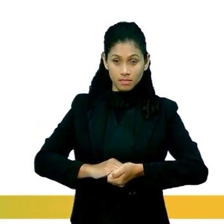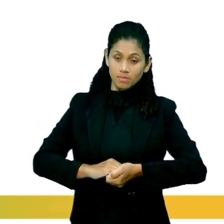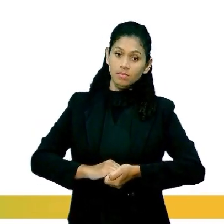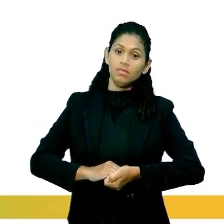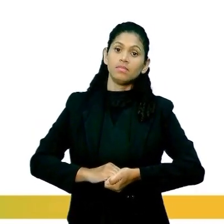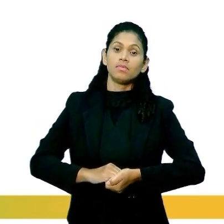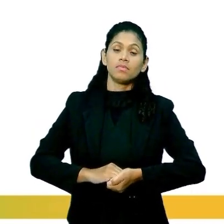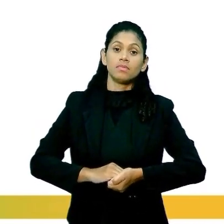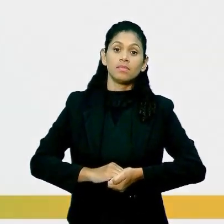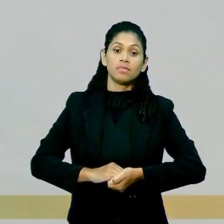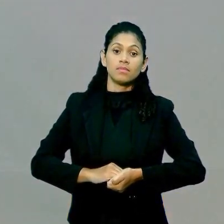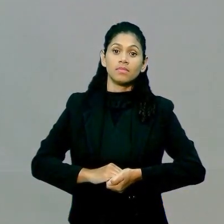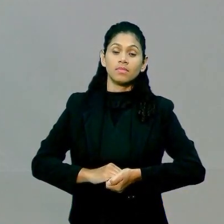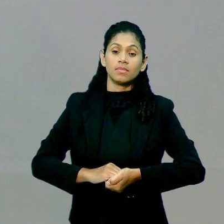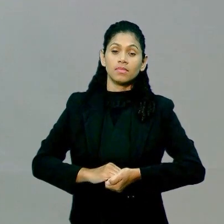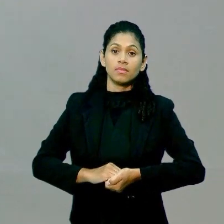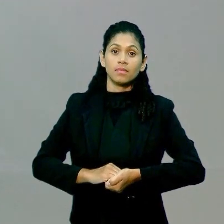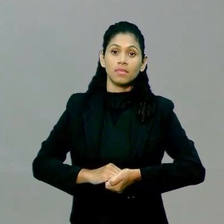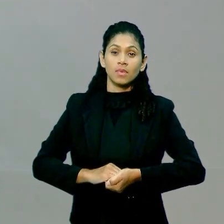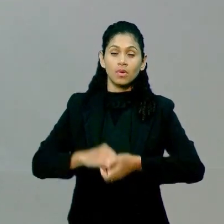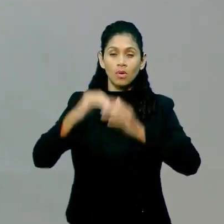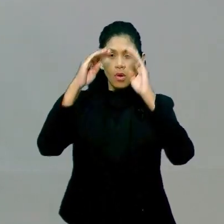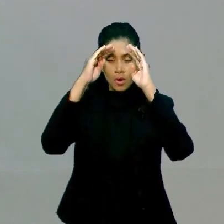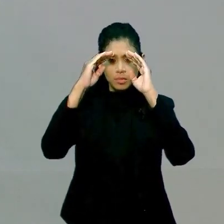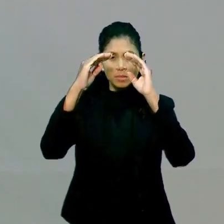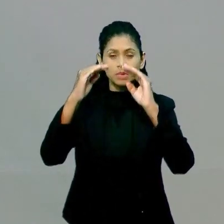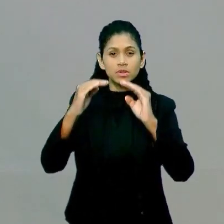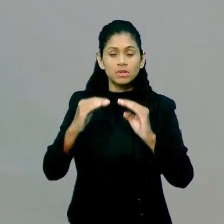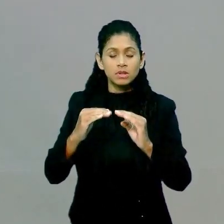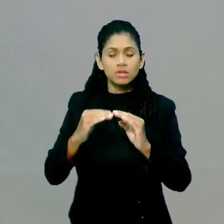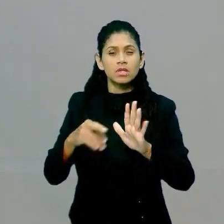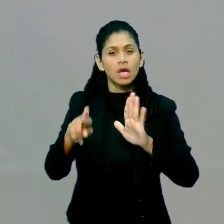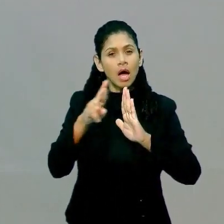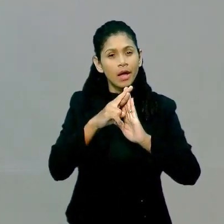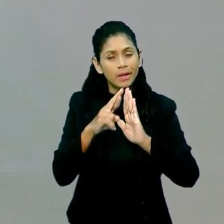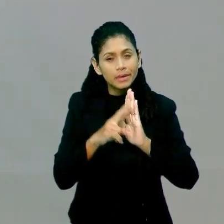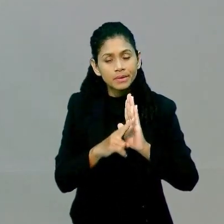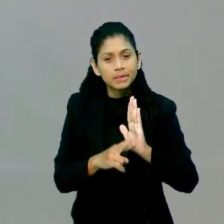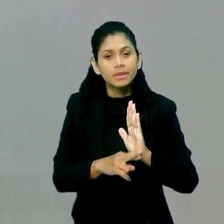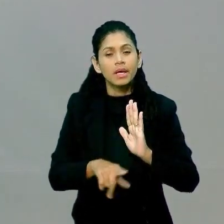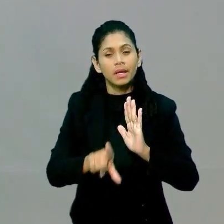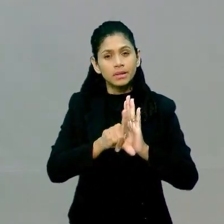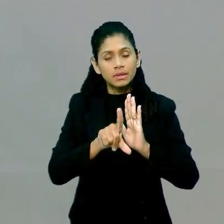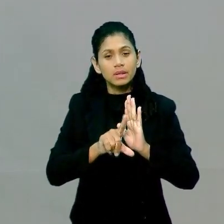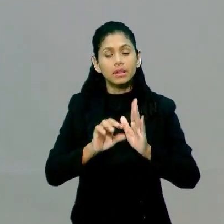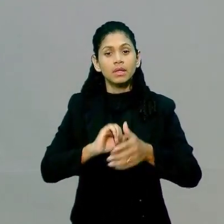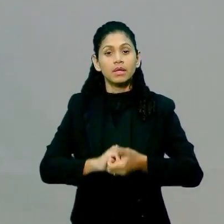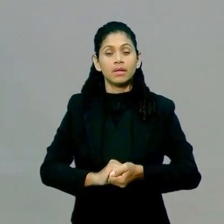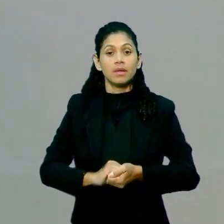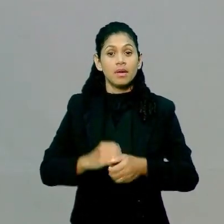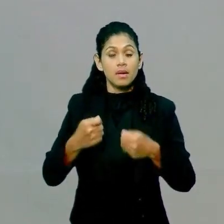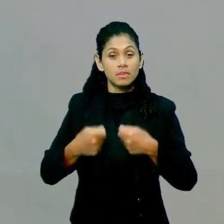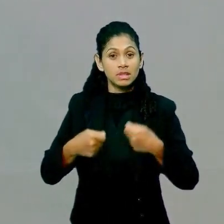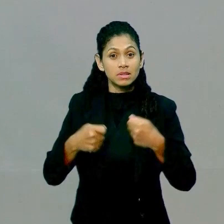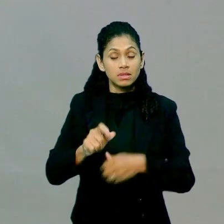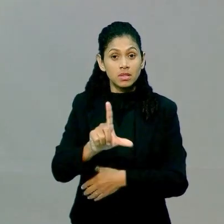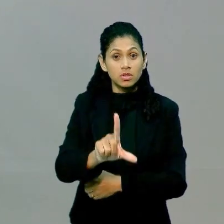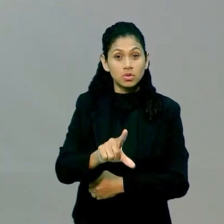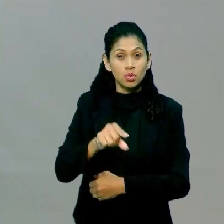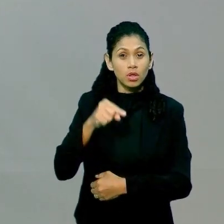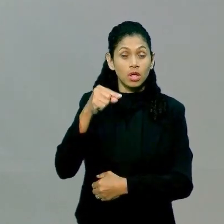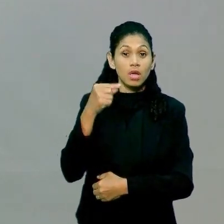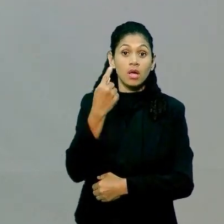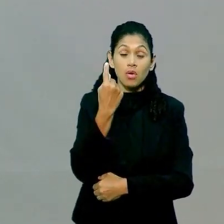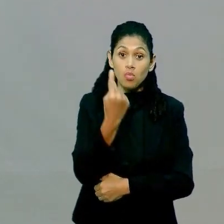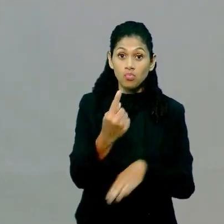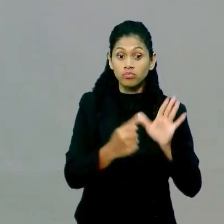3 oxigênios no produto. Obedecendo às nossas leis. Qual é a primeira coisa que eu tenho que fazer? Escolher um elemento que aparece uma única